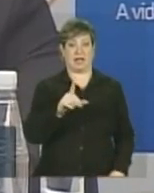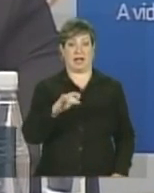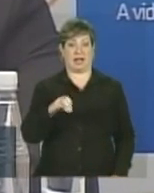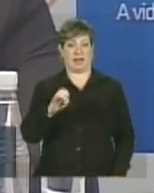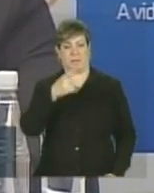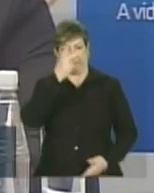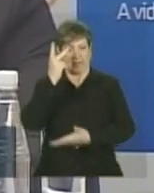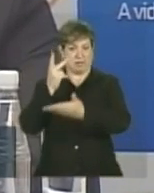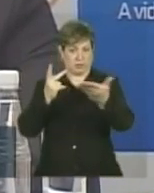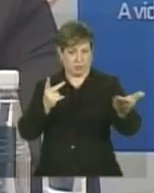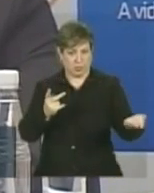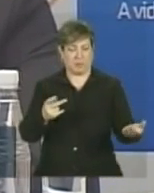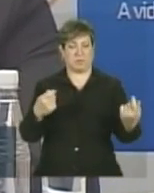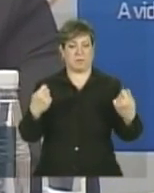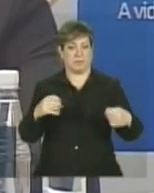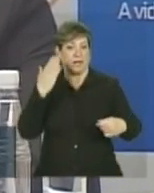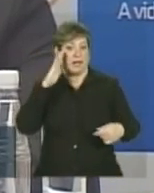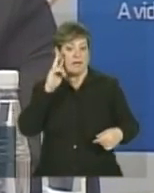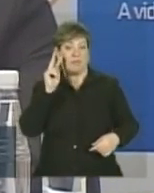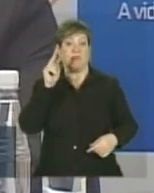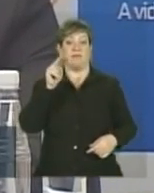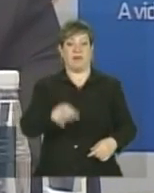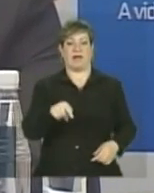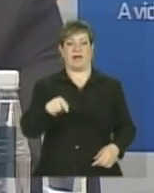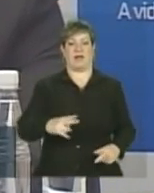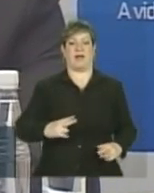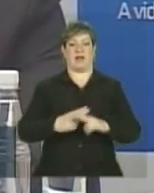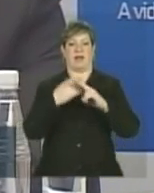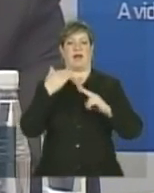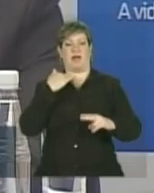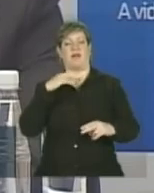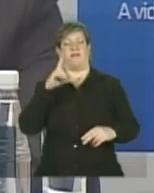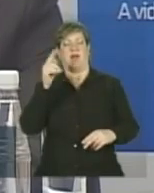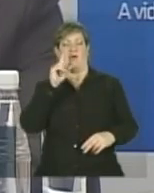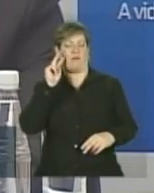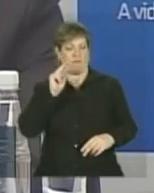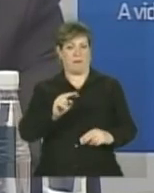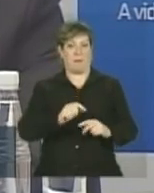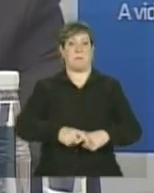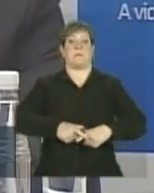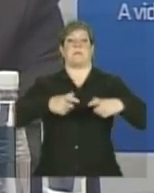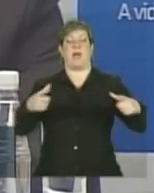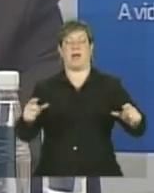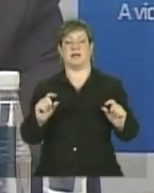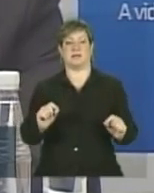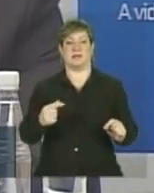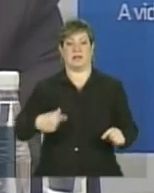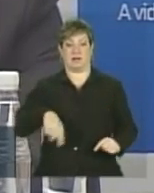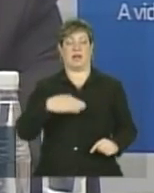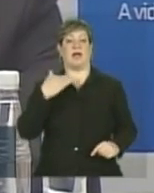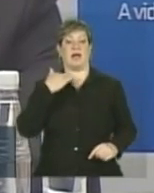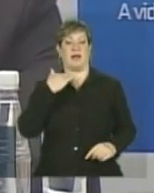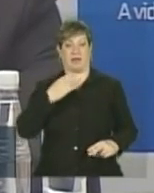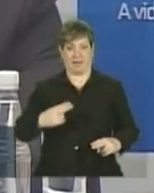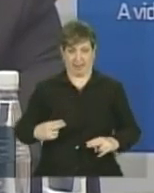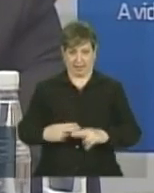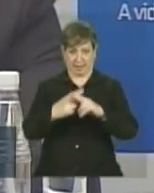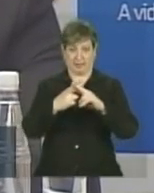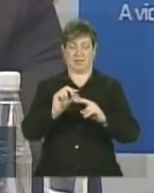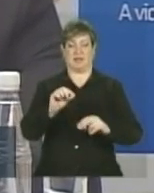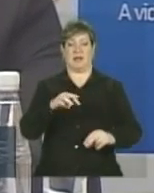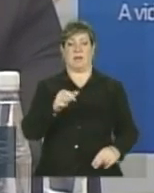e eu acho que já enxergava na Caixa, e vai enxergar mais ainda, que a Caixa, como diz a nossa nova posição de